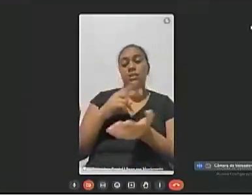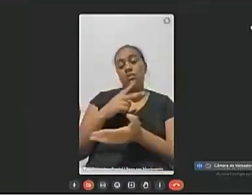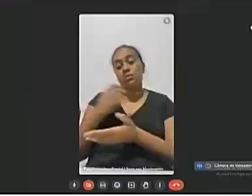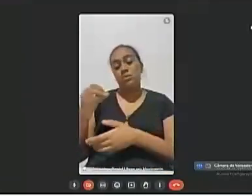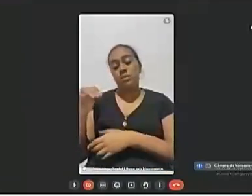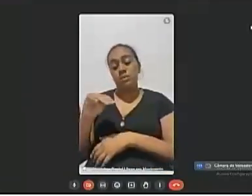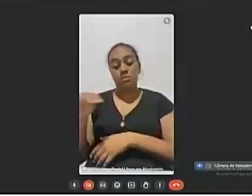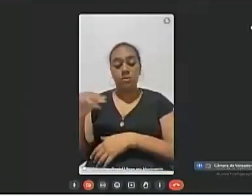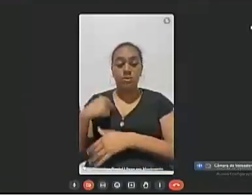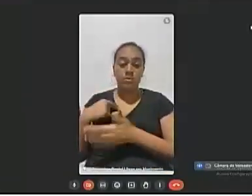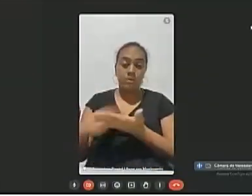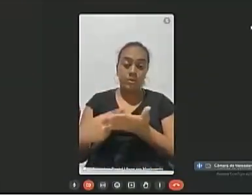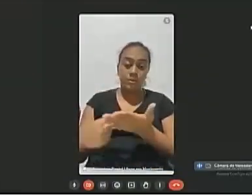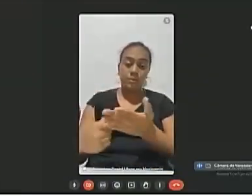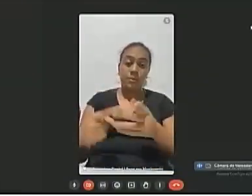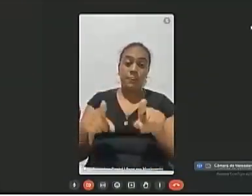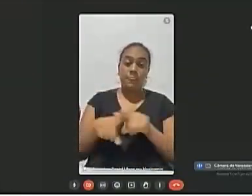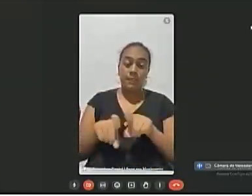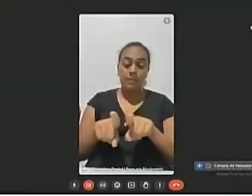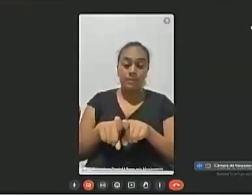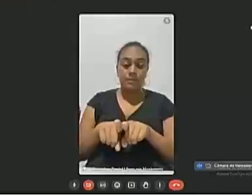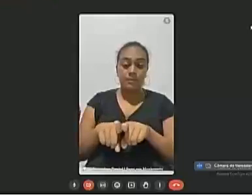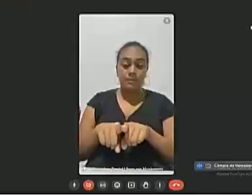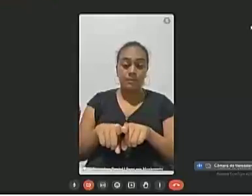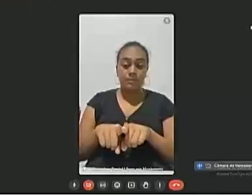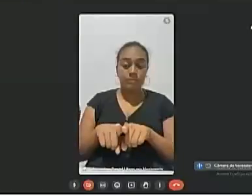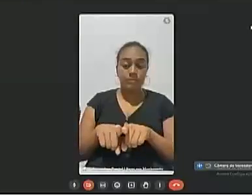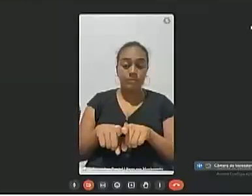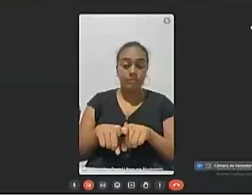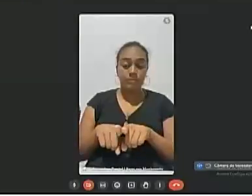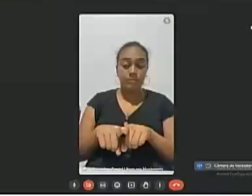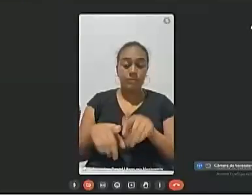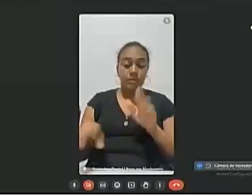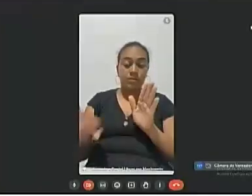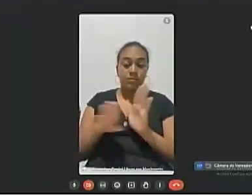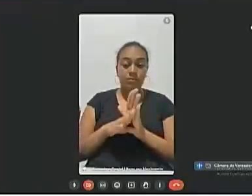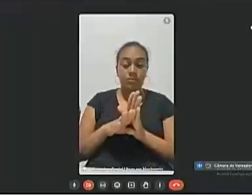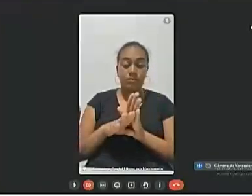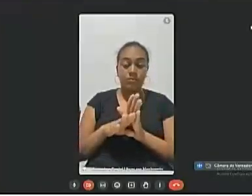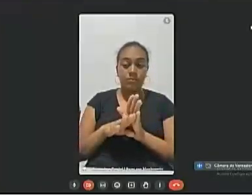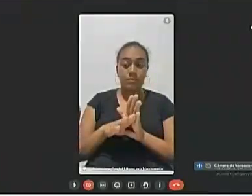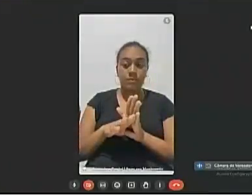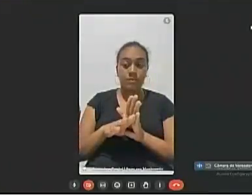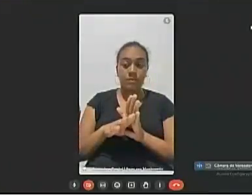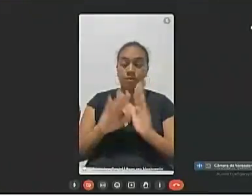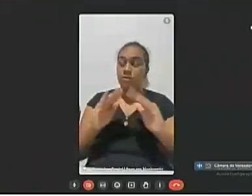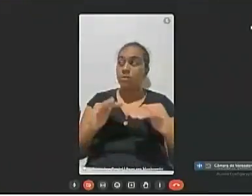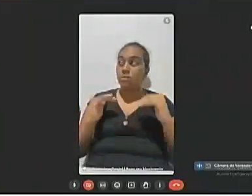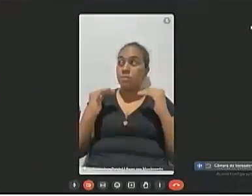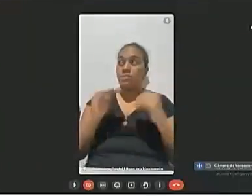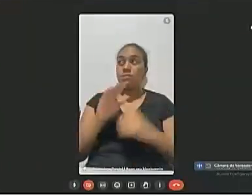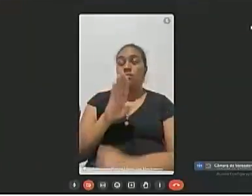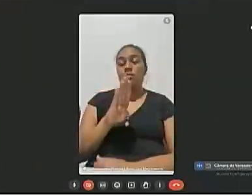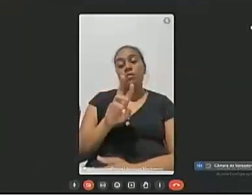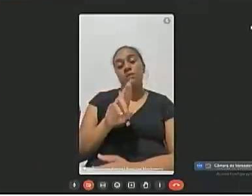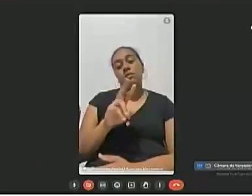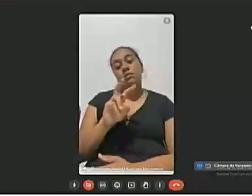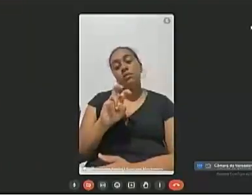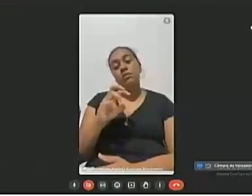orçamento, ele inventou esse canal simplificado, chegando um pouco acima da BR-153